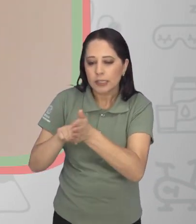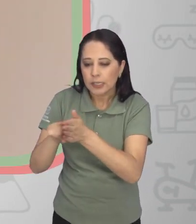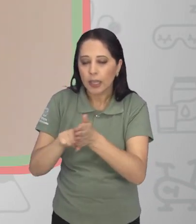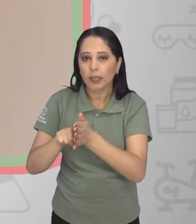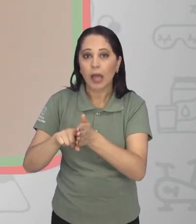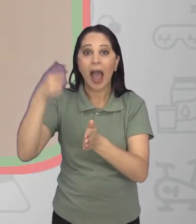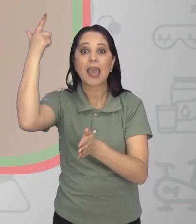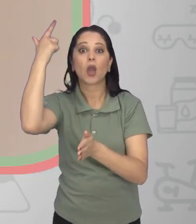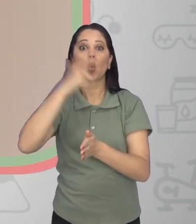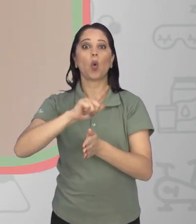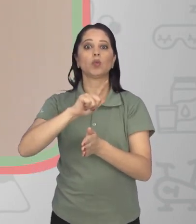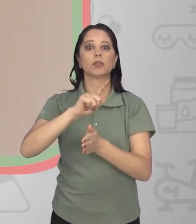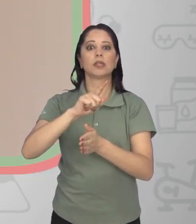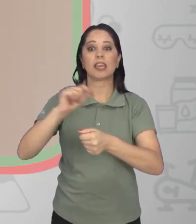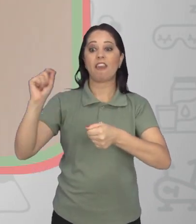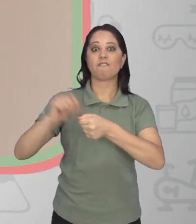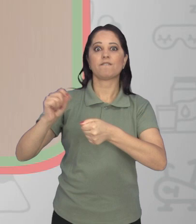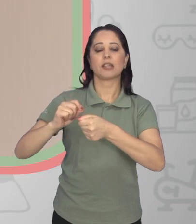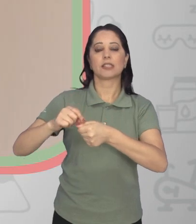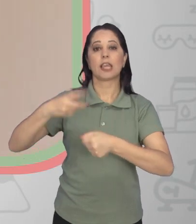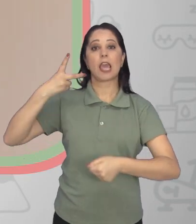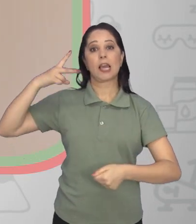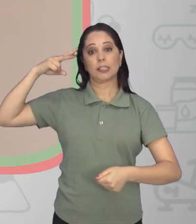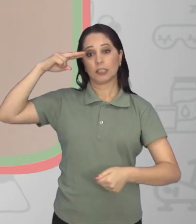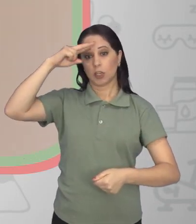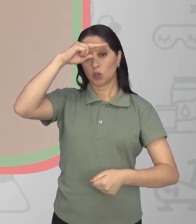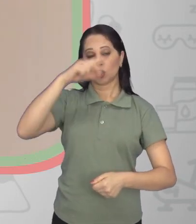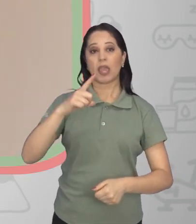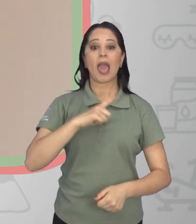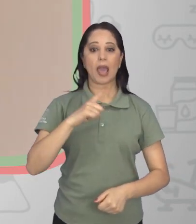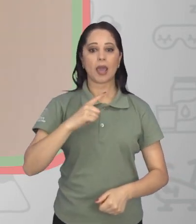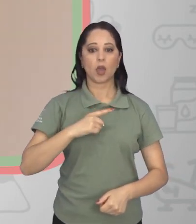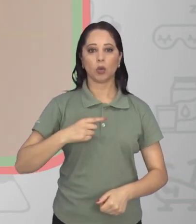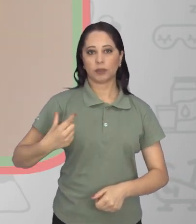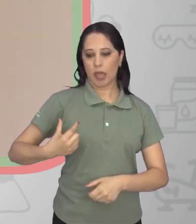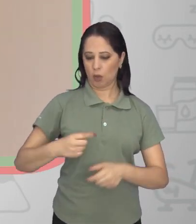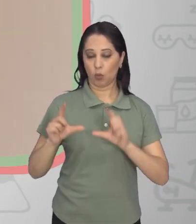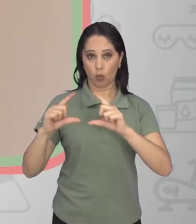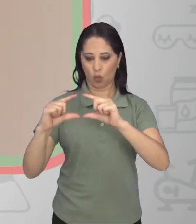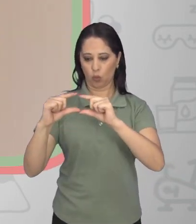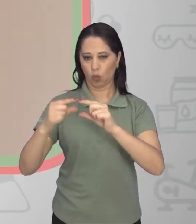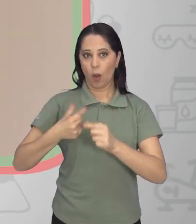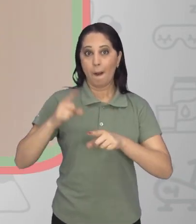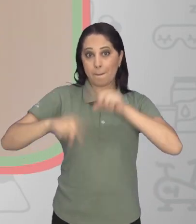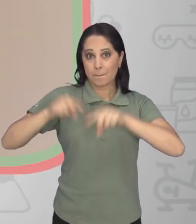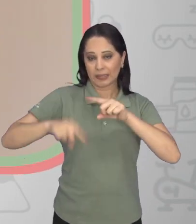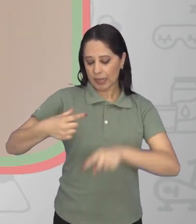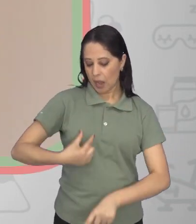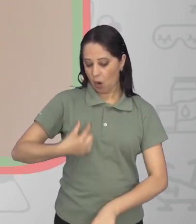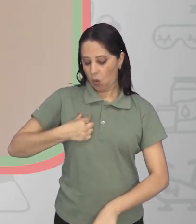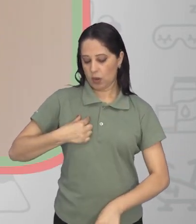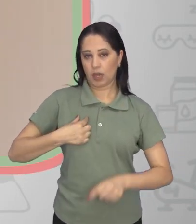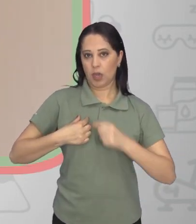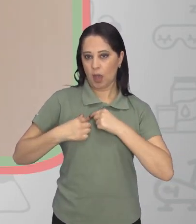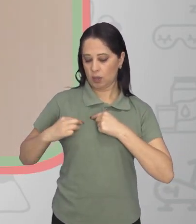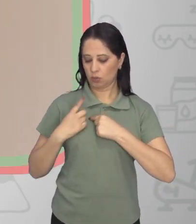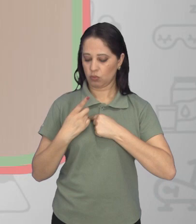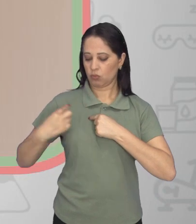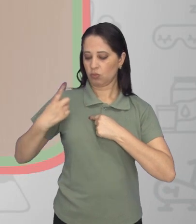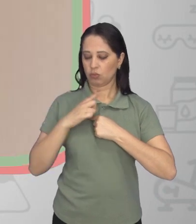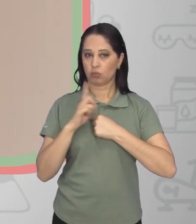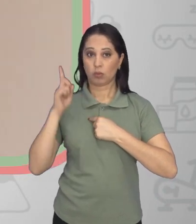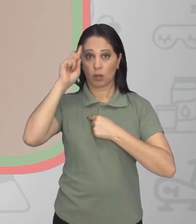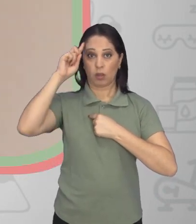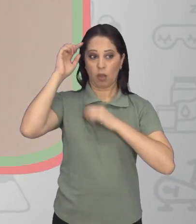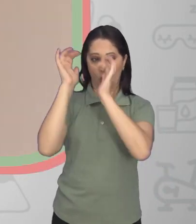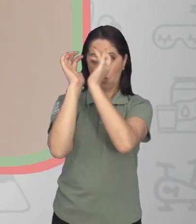fazer a cirurgia. Eu fui o quarto do Brasil a operar para Tourette. Eu tenho um marca-passo cerebral instalado no peito, ligado